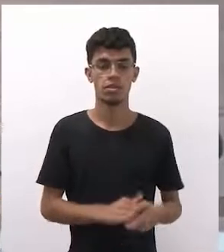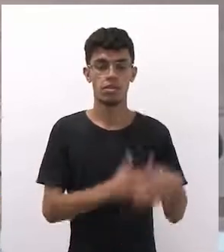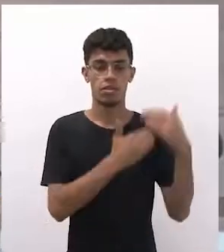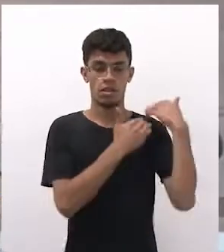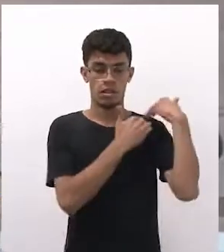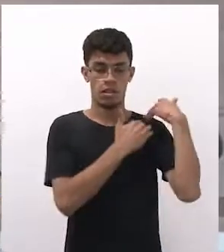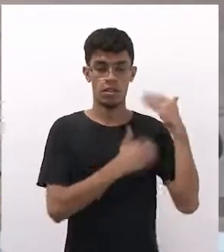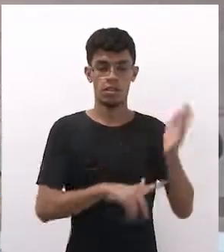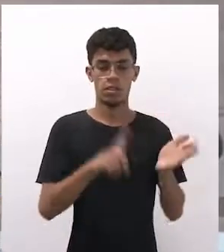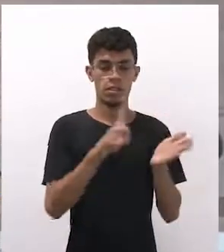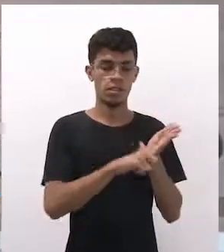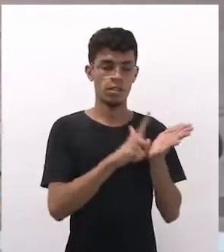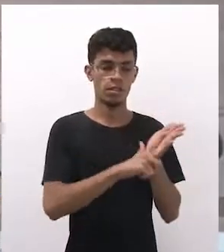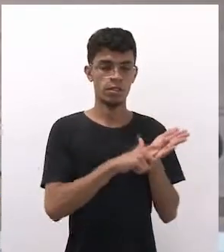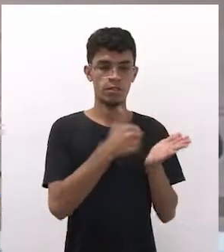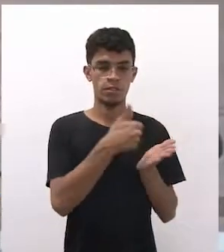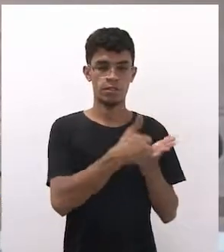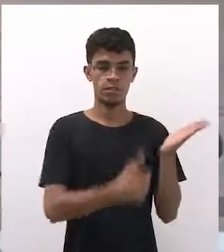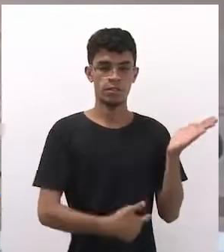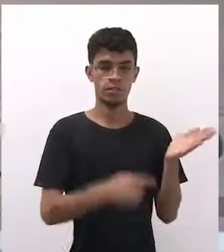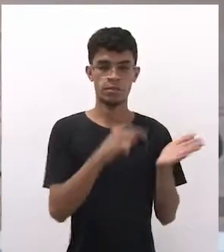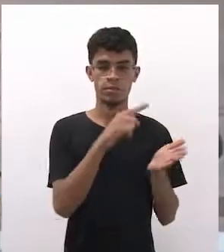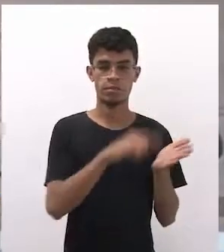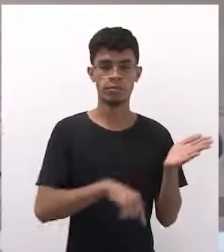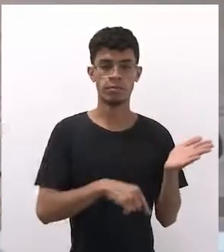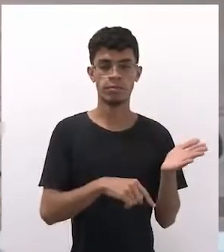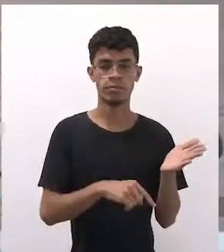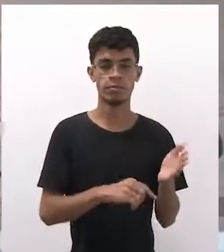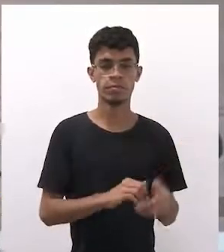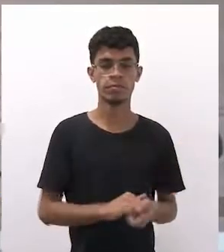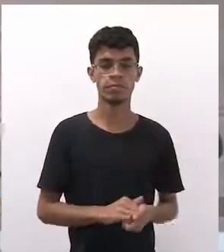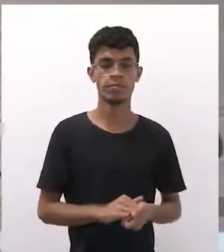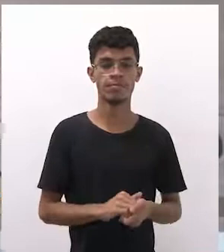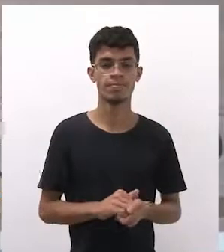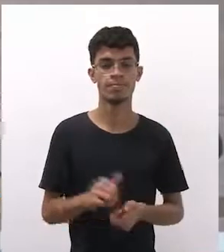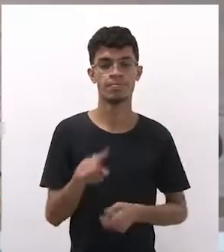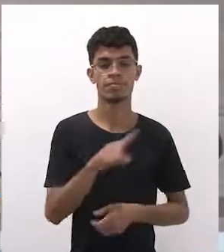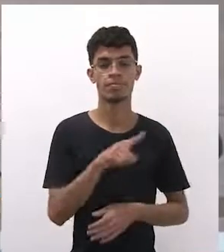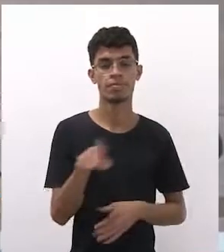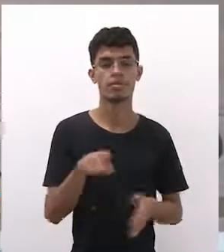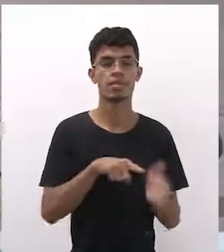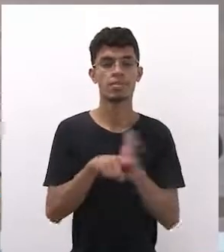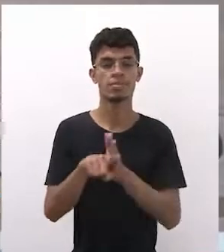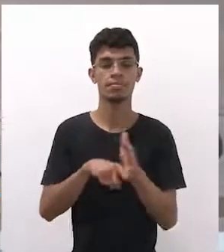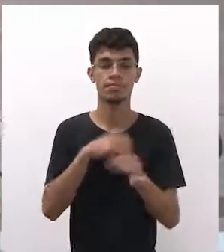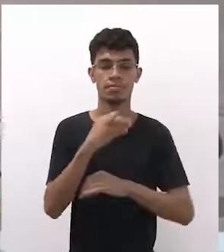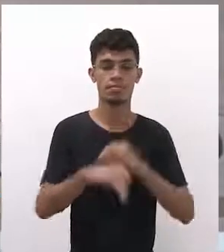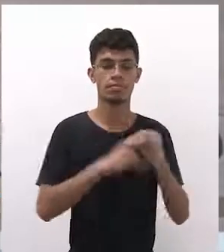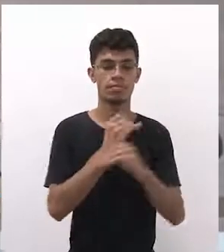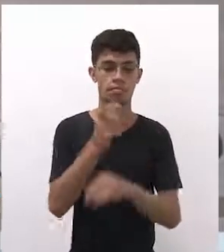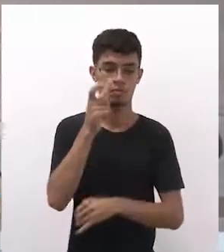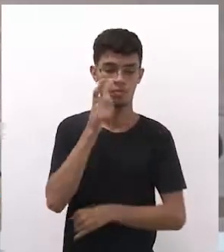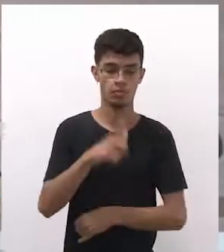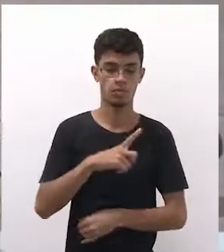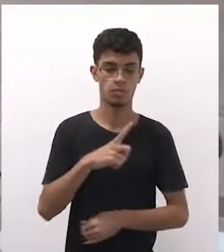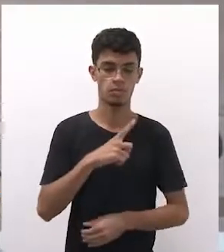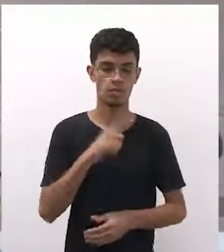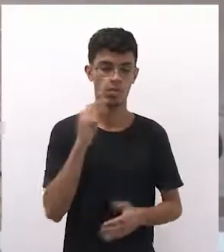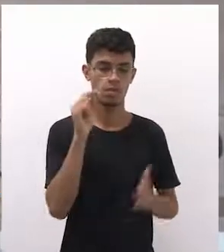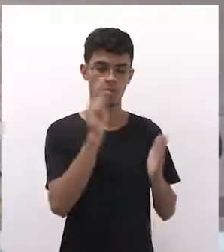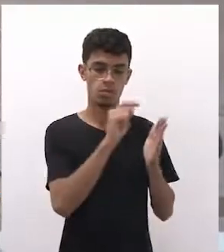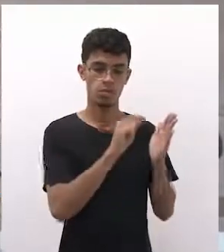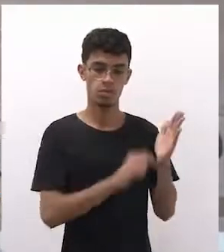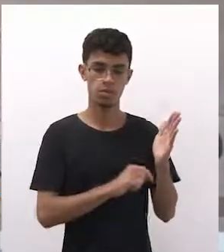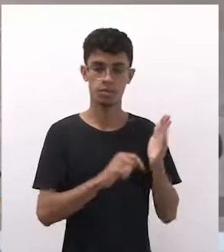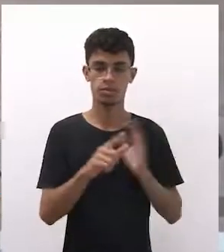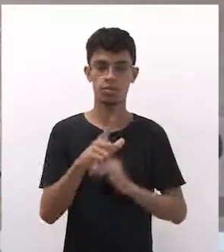Essa lista TIP, né, que é das que vocês conseguem achar na internet, se tiverem curiosidade, ela vai